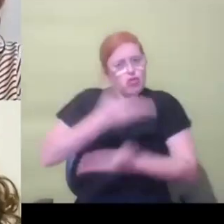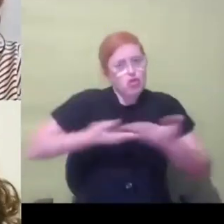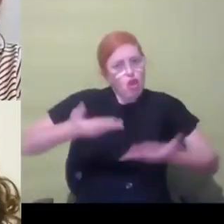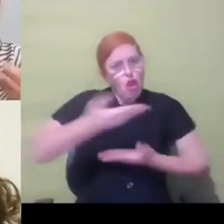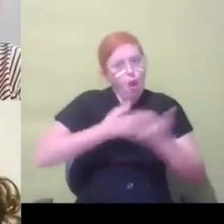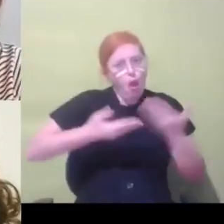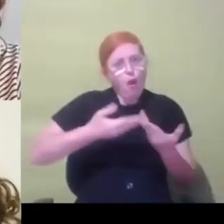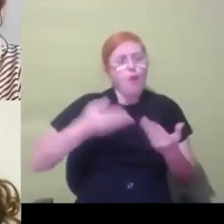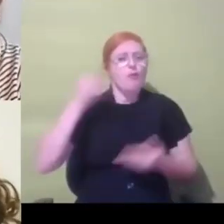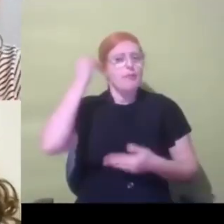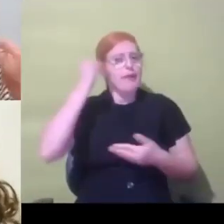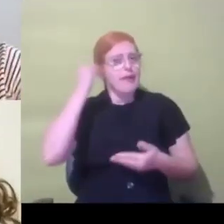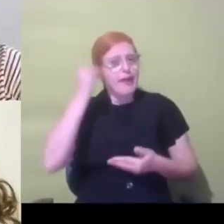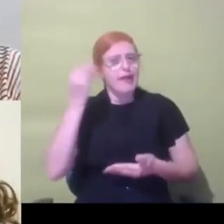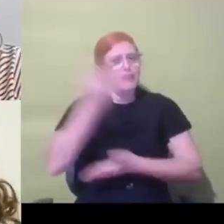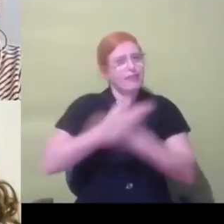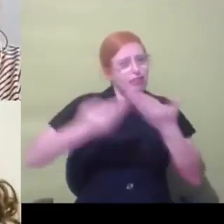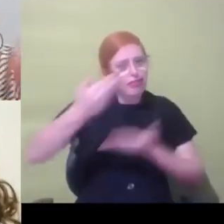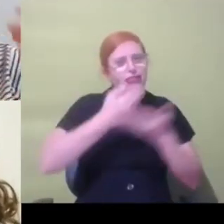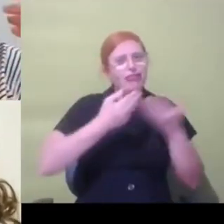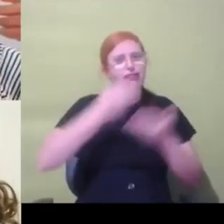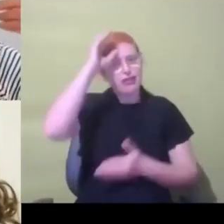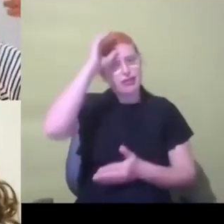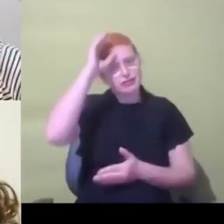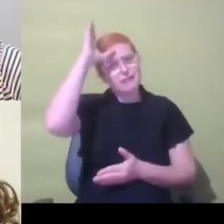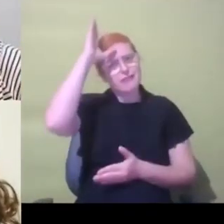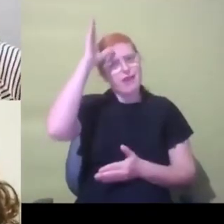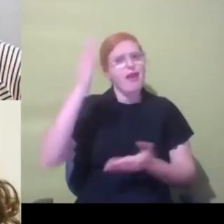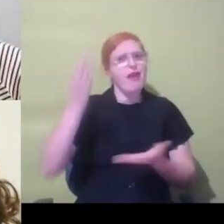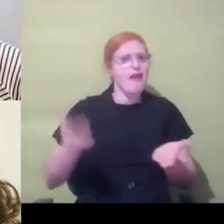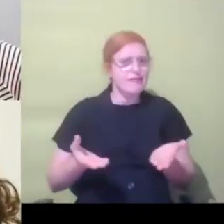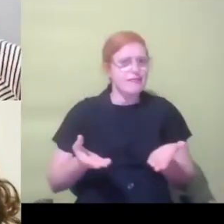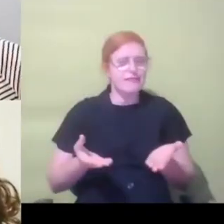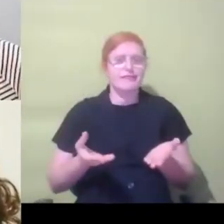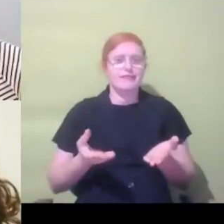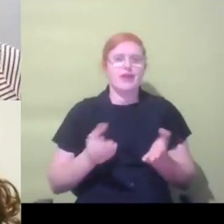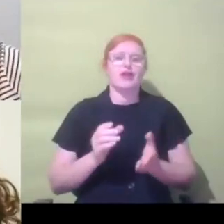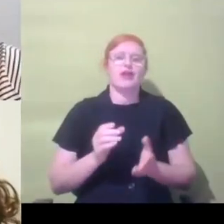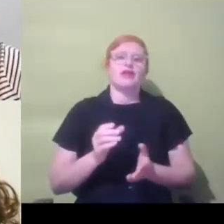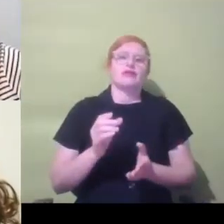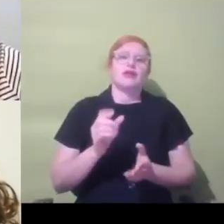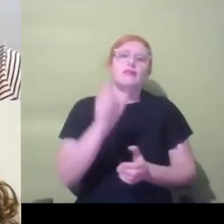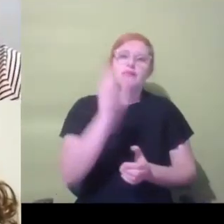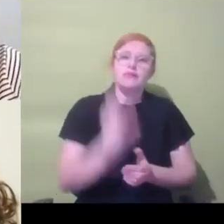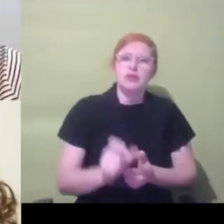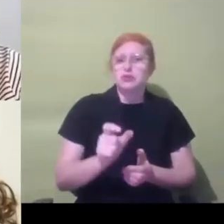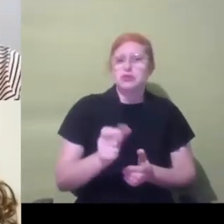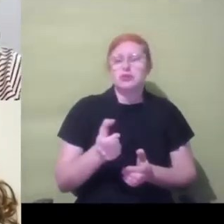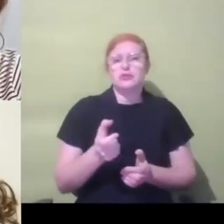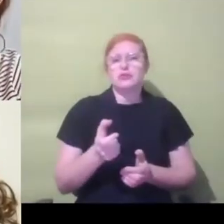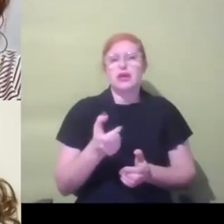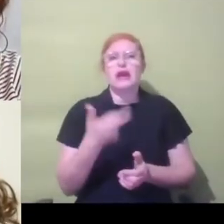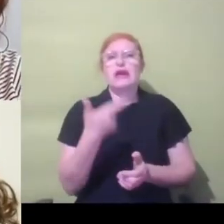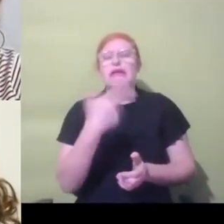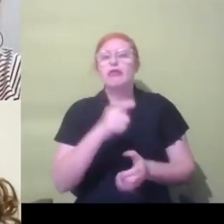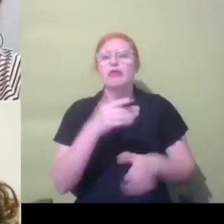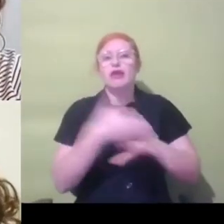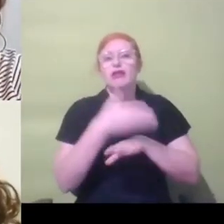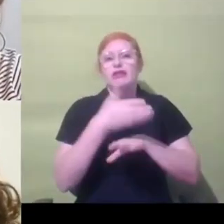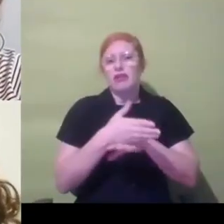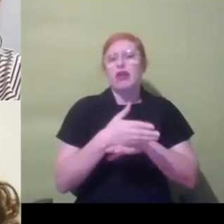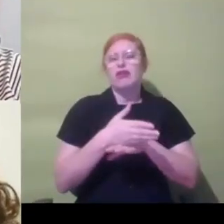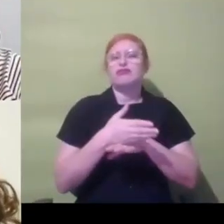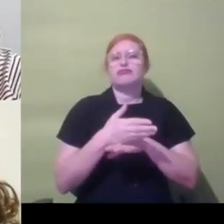de experiências, troca de saberes, né? Alguém pode não ter tido acesso a uma educação formal, mas tem uma experiência